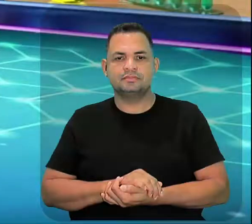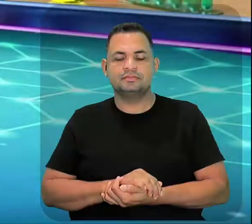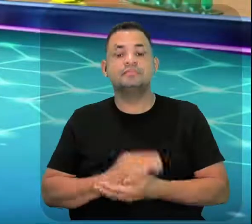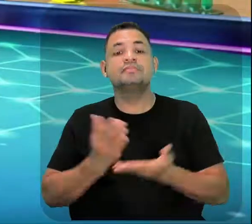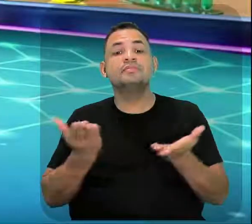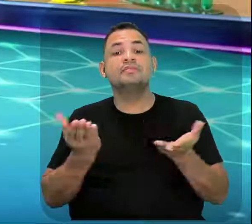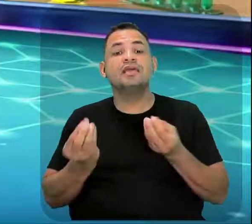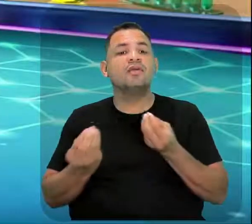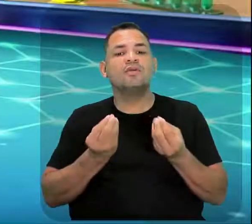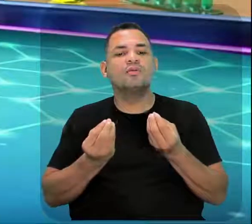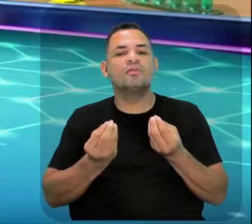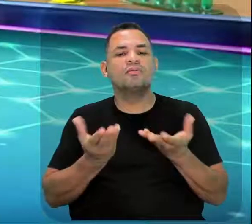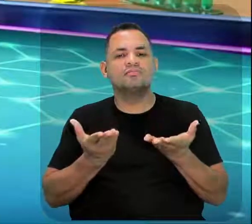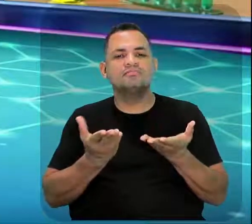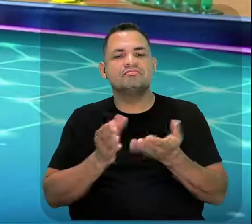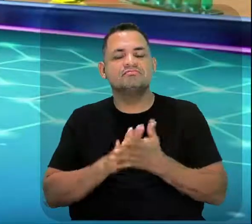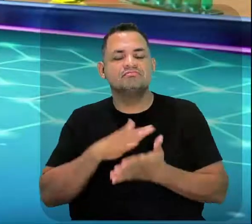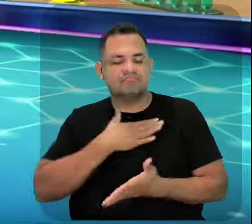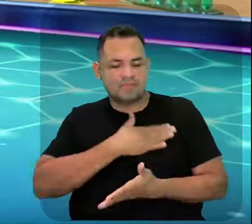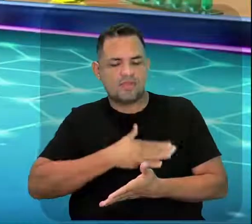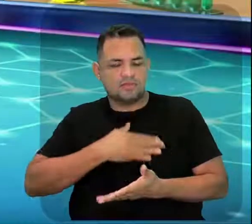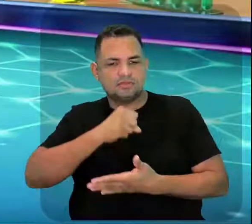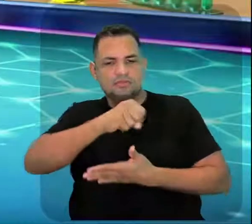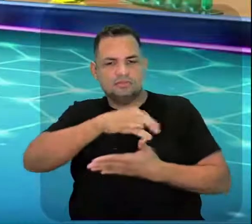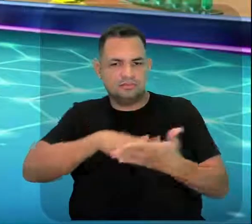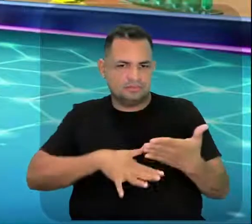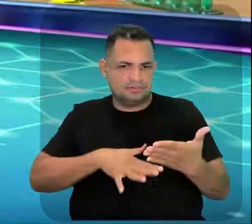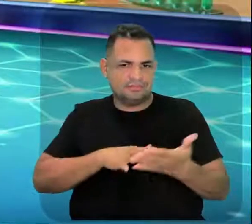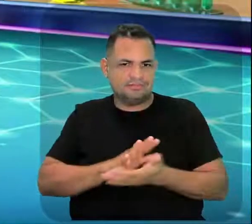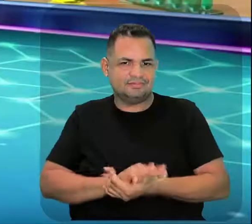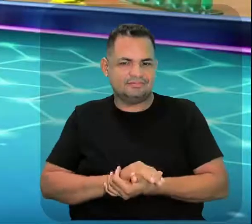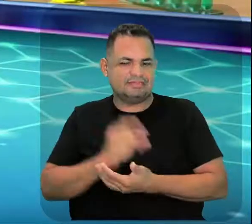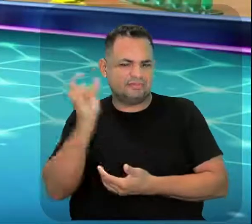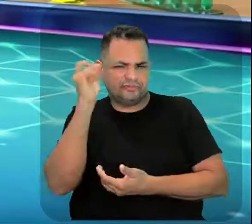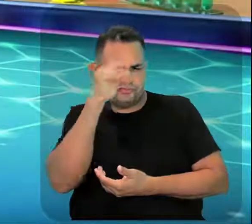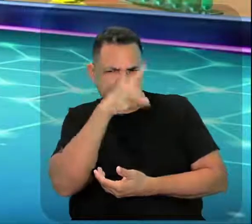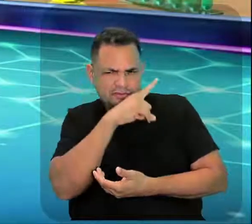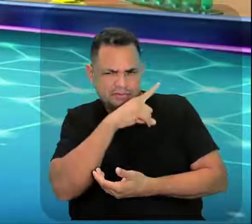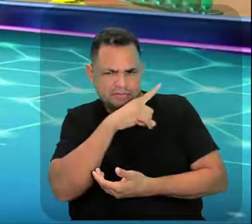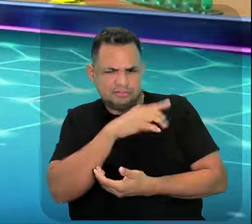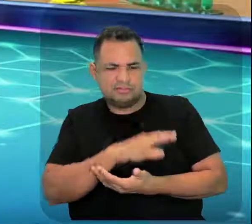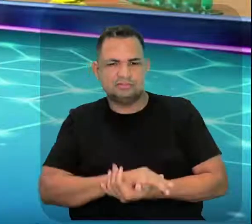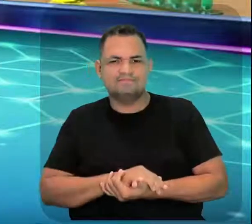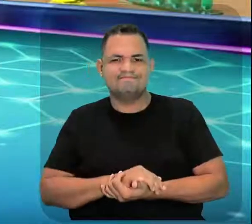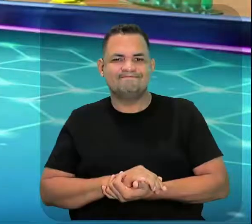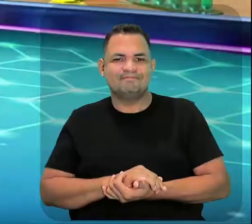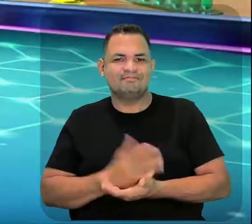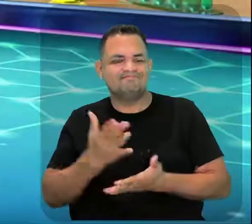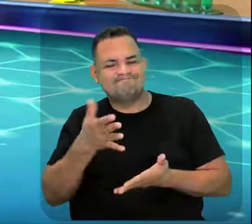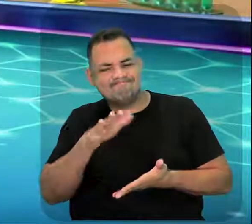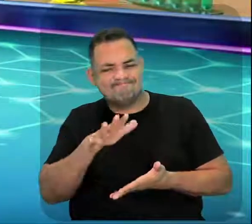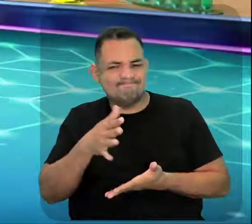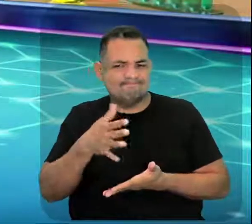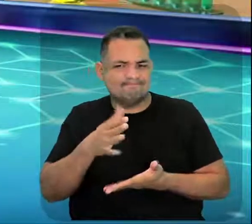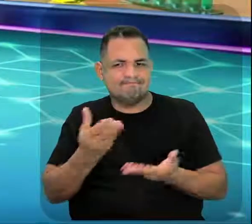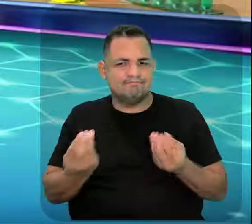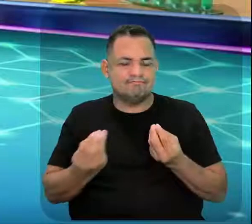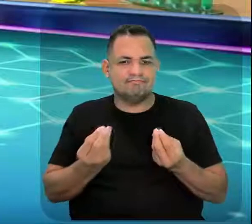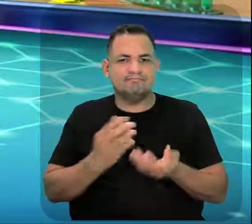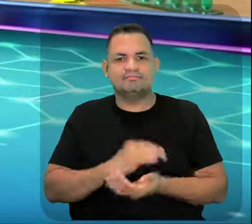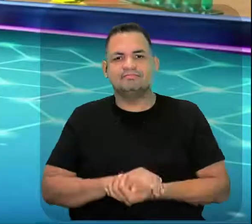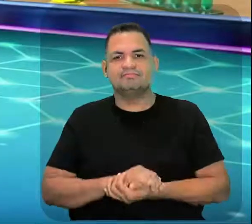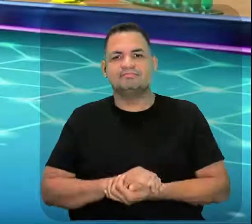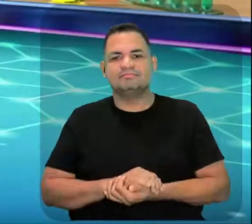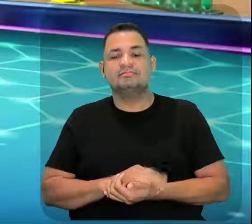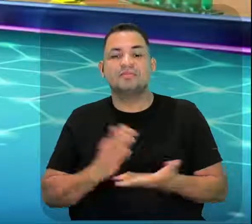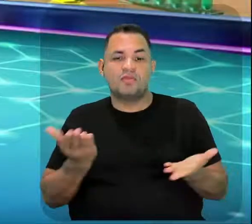E aí, como é que foi? Vocês gostaram da atividade? Estava muito difícil, eu estava mais ou menos. Bom, a gente